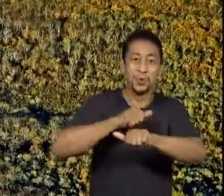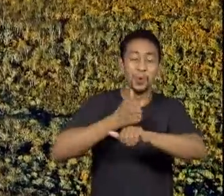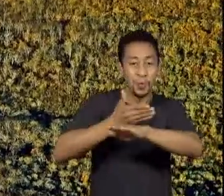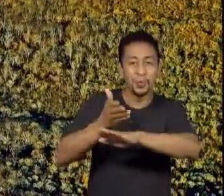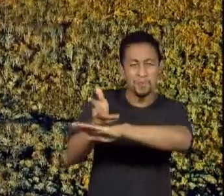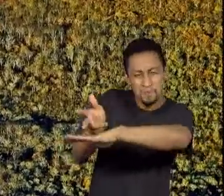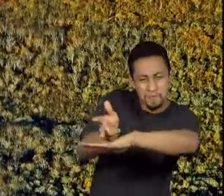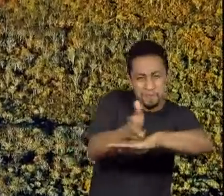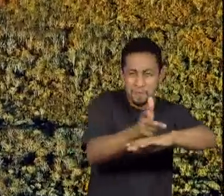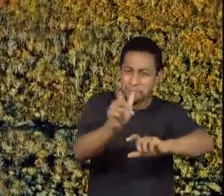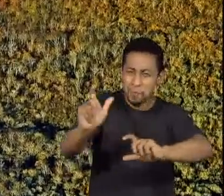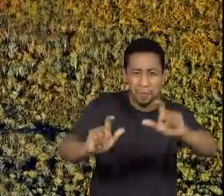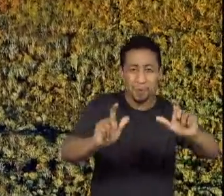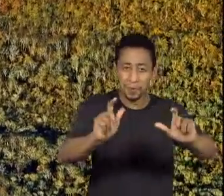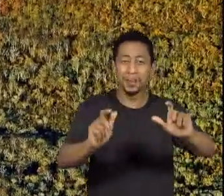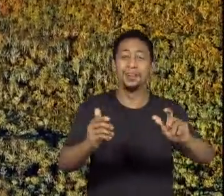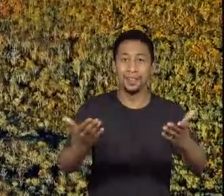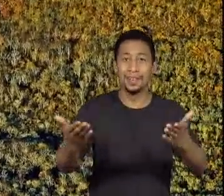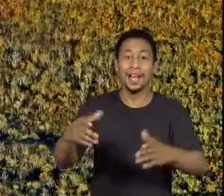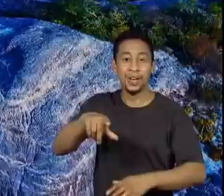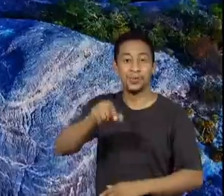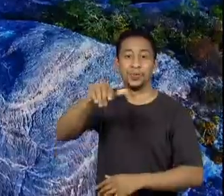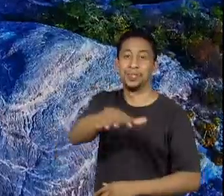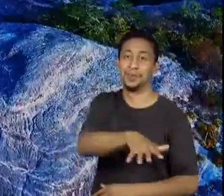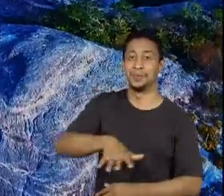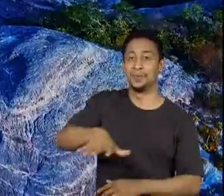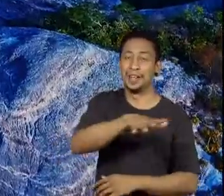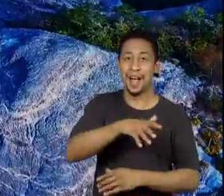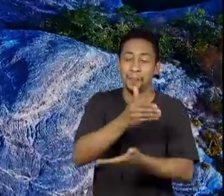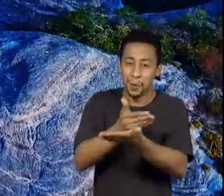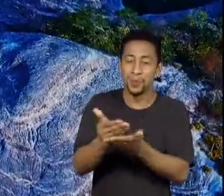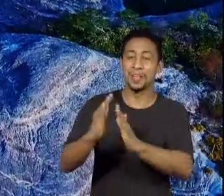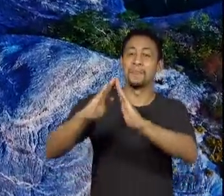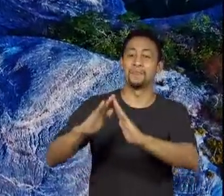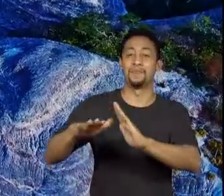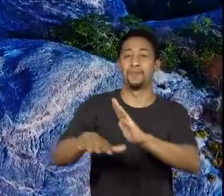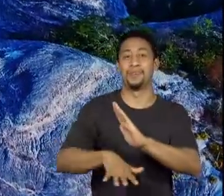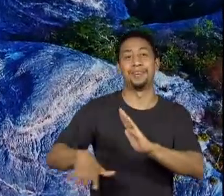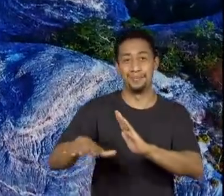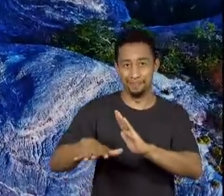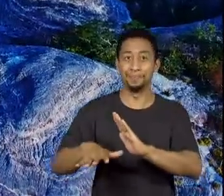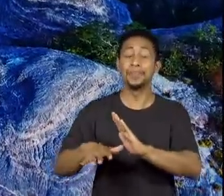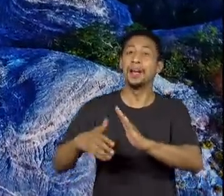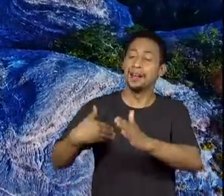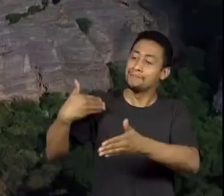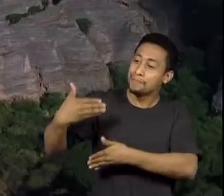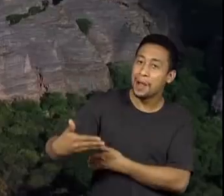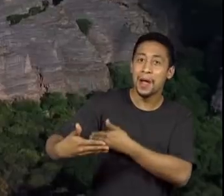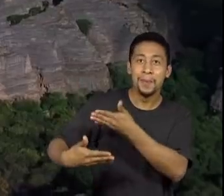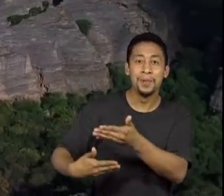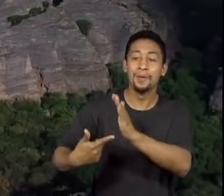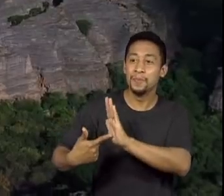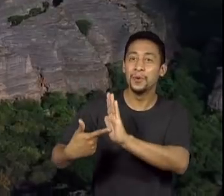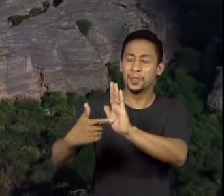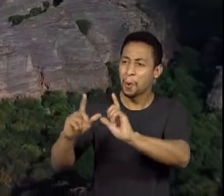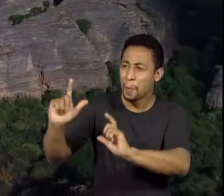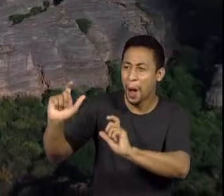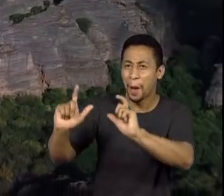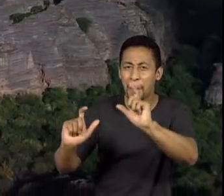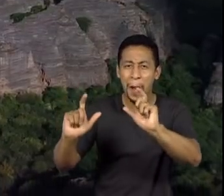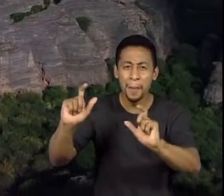ele escolheu o município de São Raimundo Nonato para viver e dali passou a revelar as riquezas